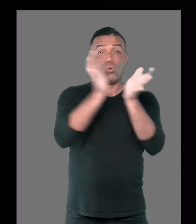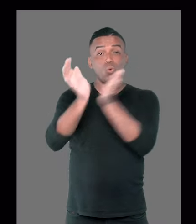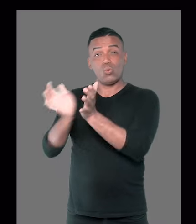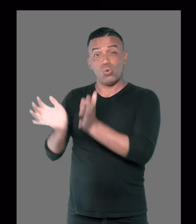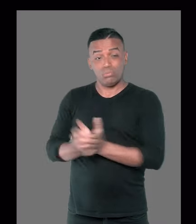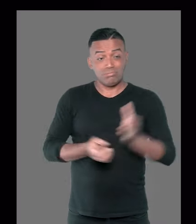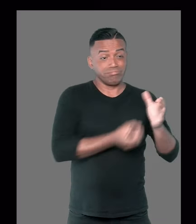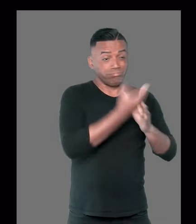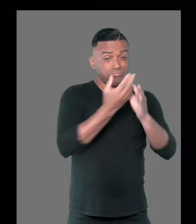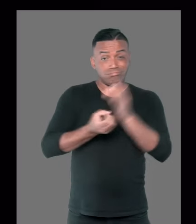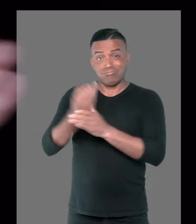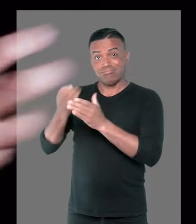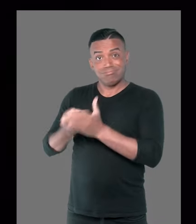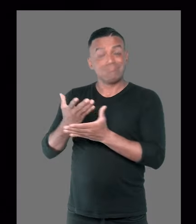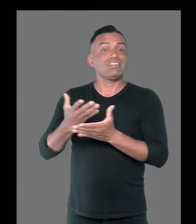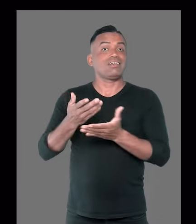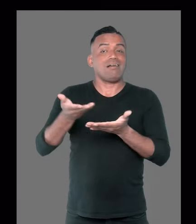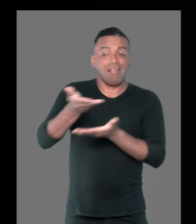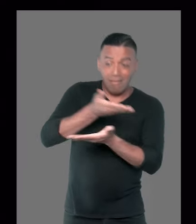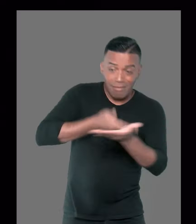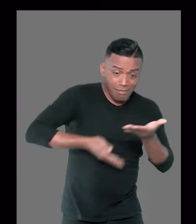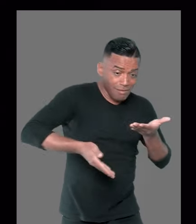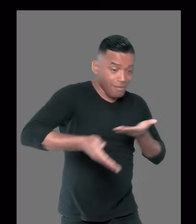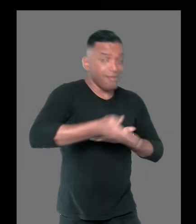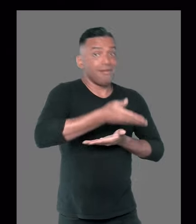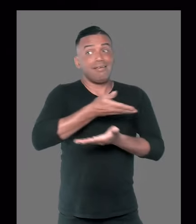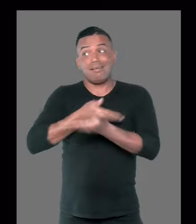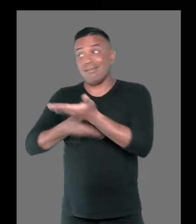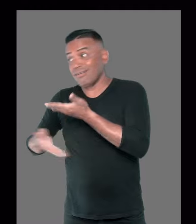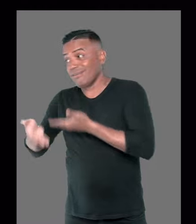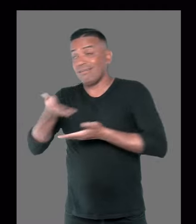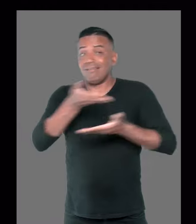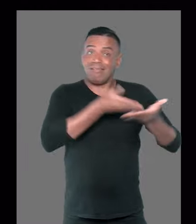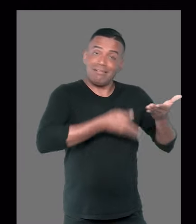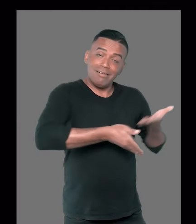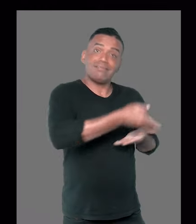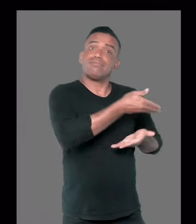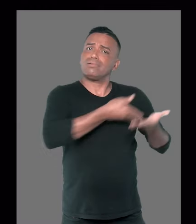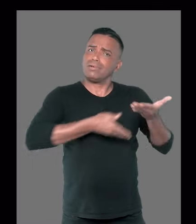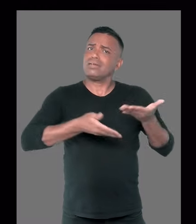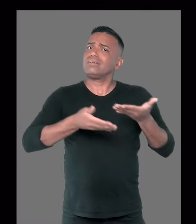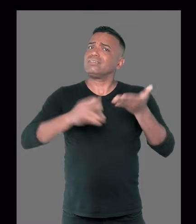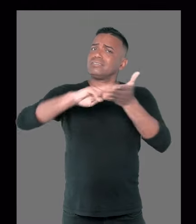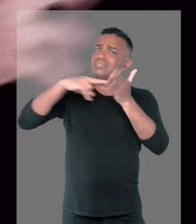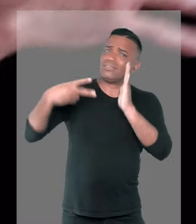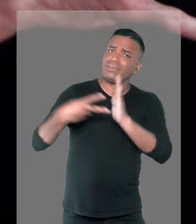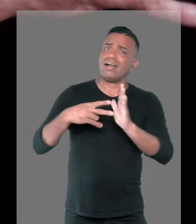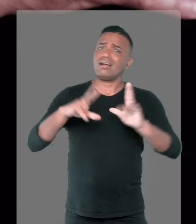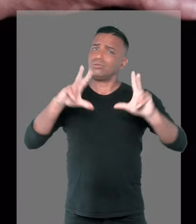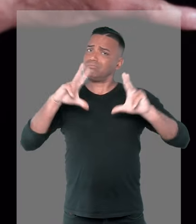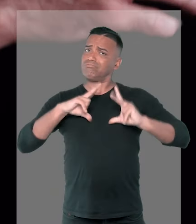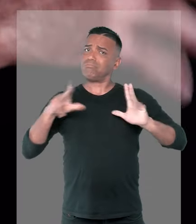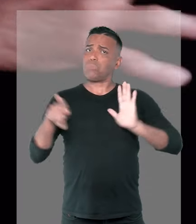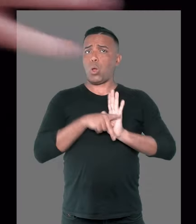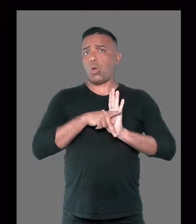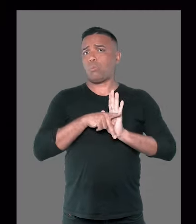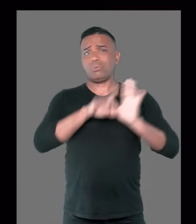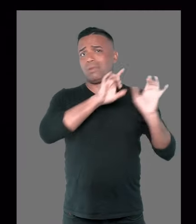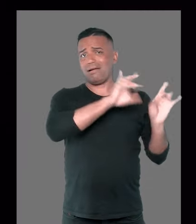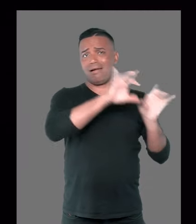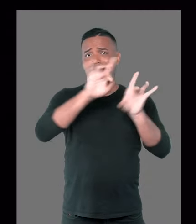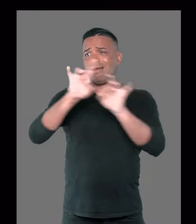pessoas a gente realiza interações entre nós essas interações criam significados particulares para